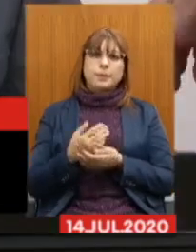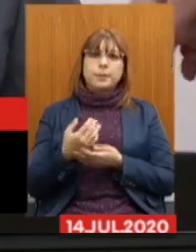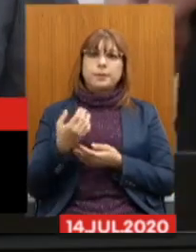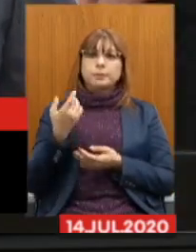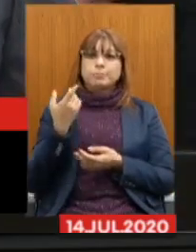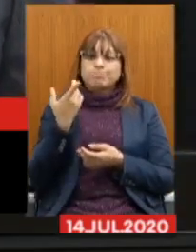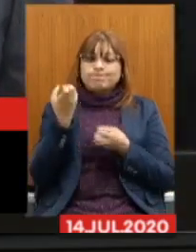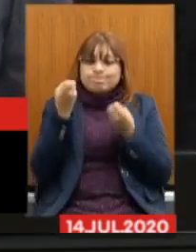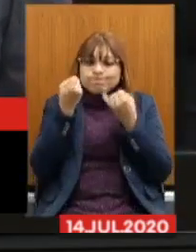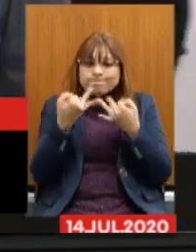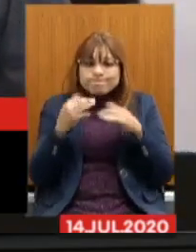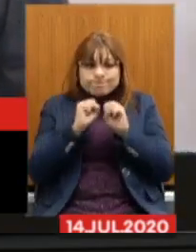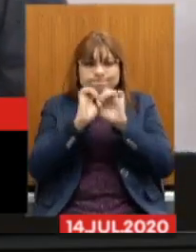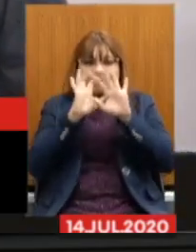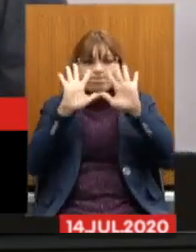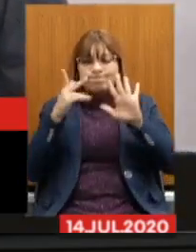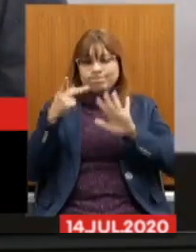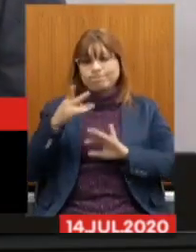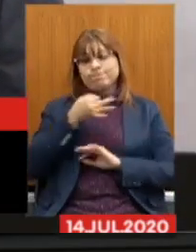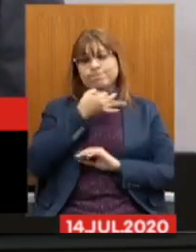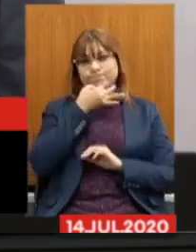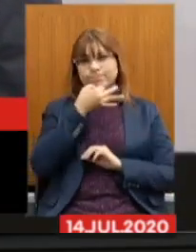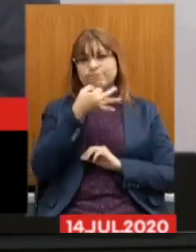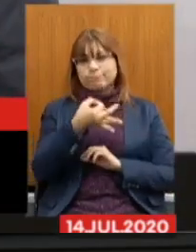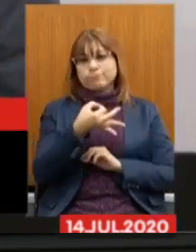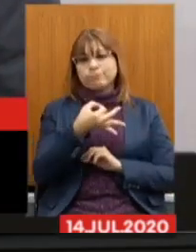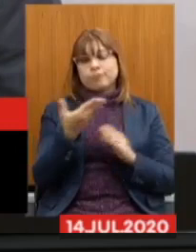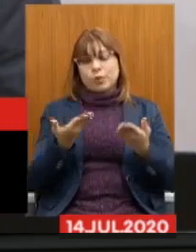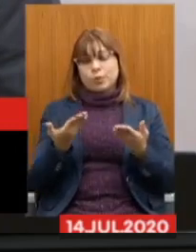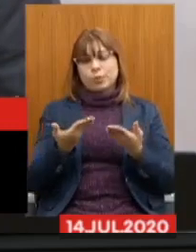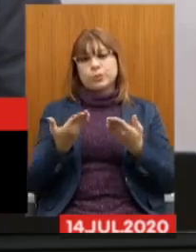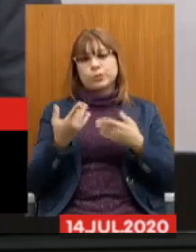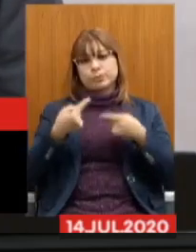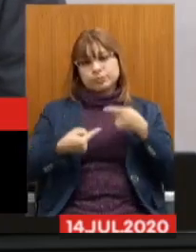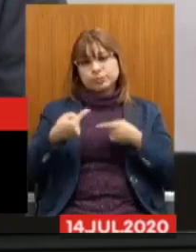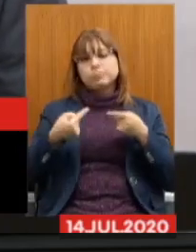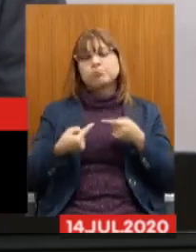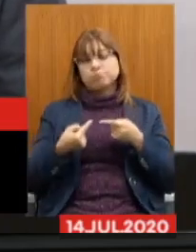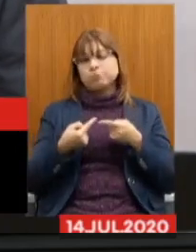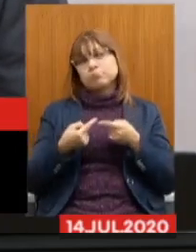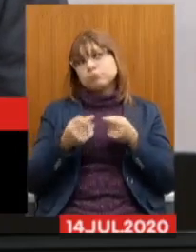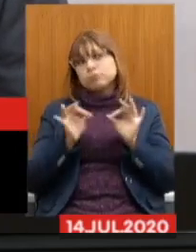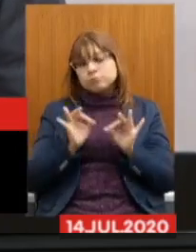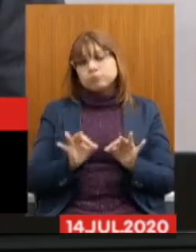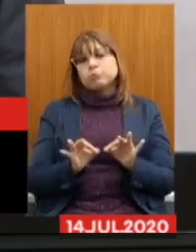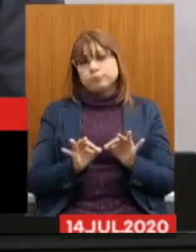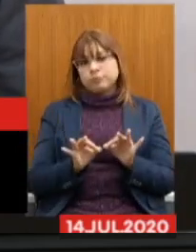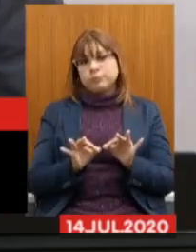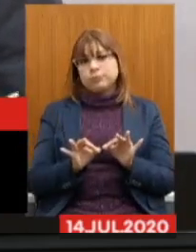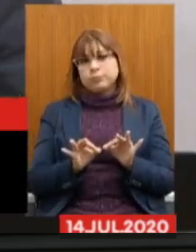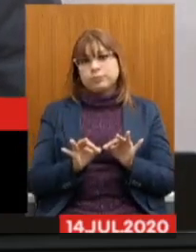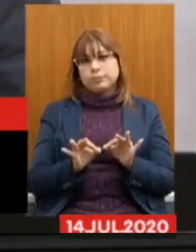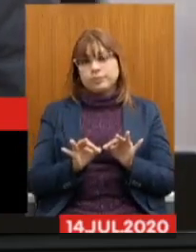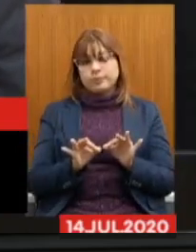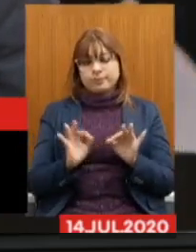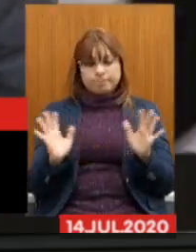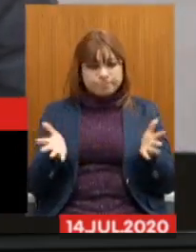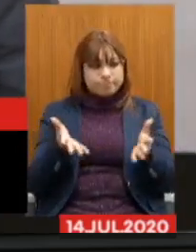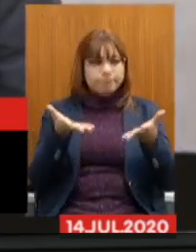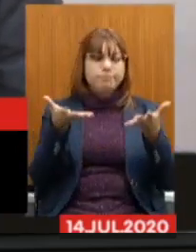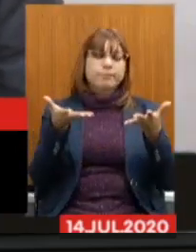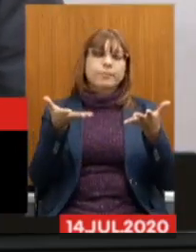esclarecedora opinião neste debate, que enriqueceu certamente tudo aquilo que nós estamos